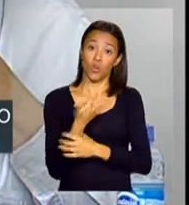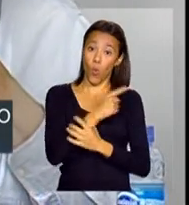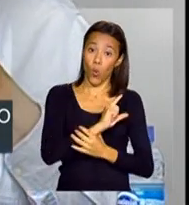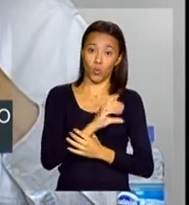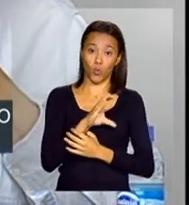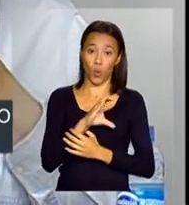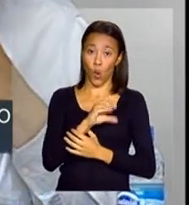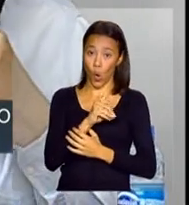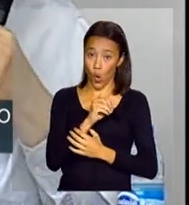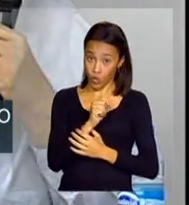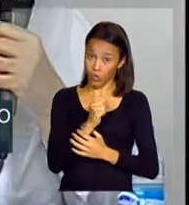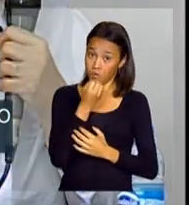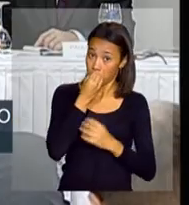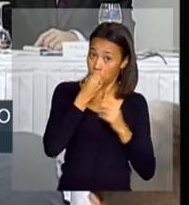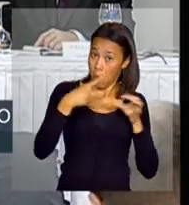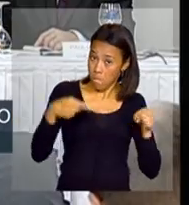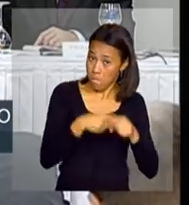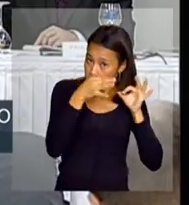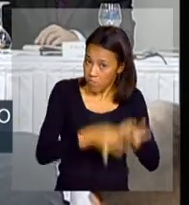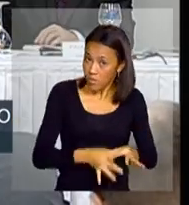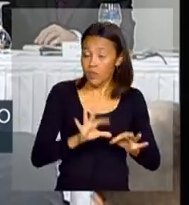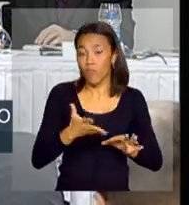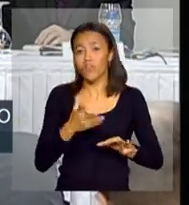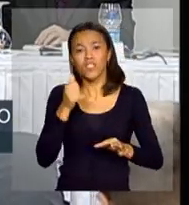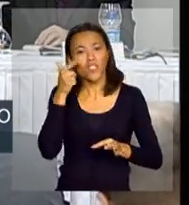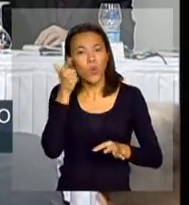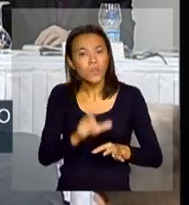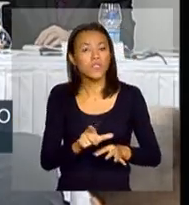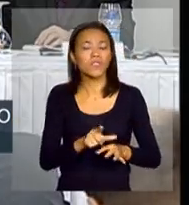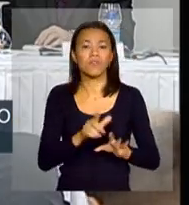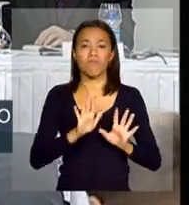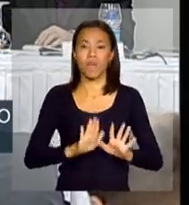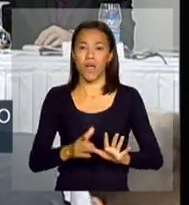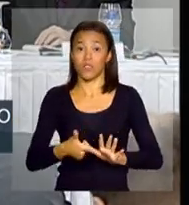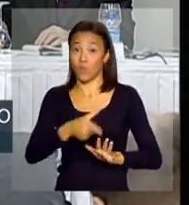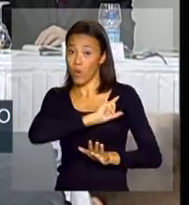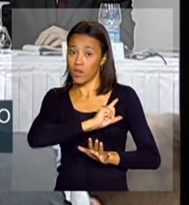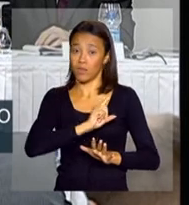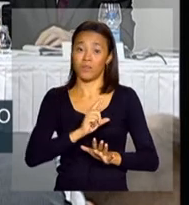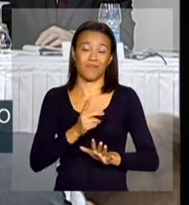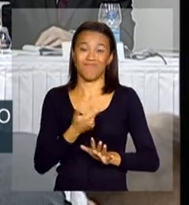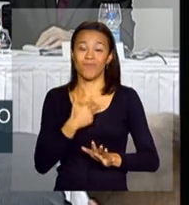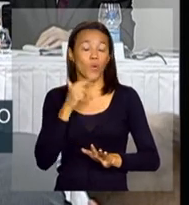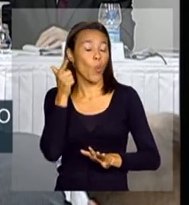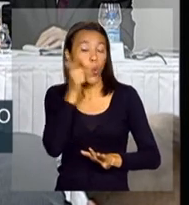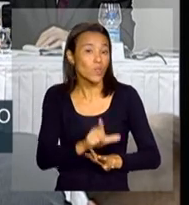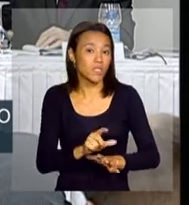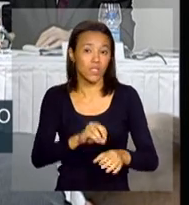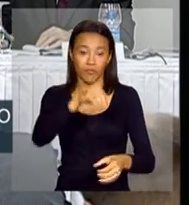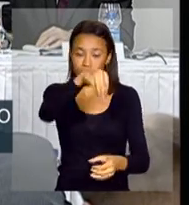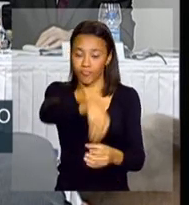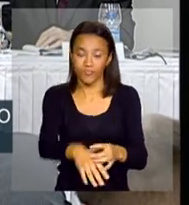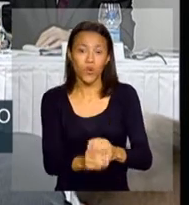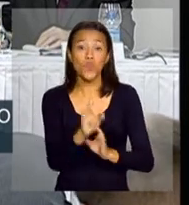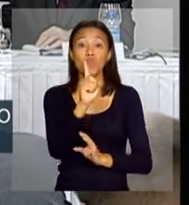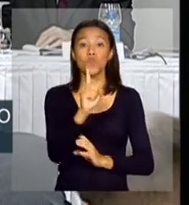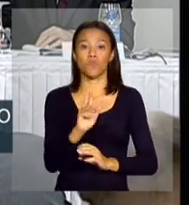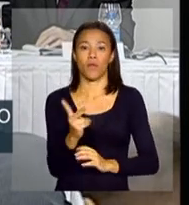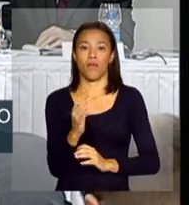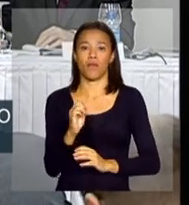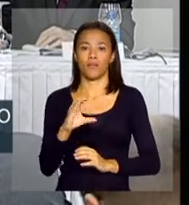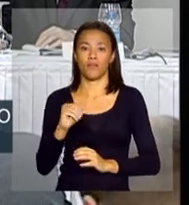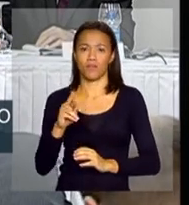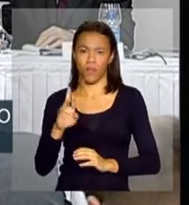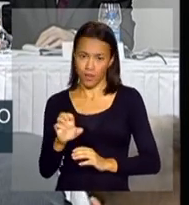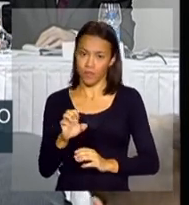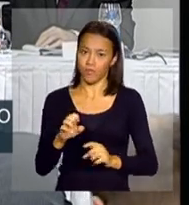bem aplicado, talvez a gente tivesse recuperado áreas importantes, só que o código anterior não conseguiu reflorestar um hectare. E nós teremos